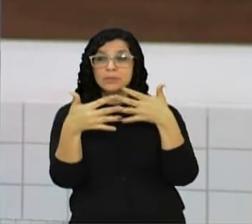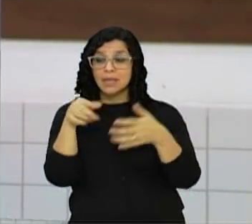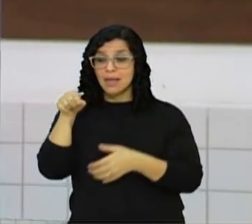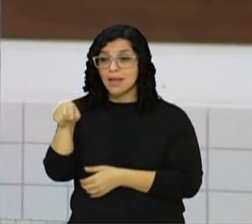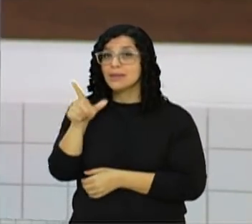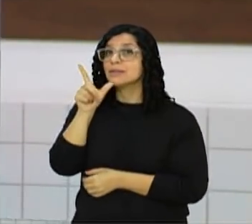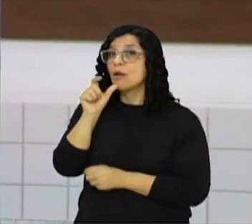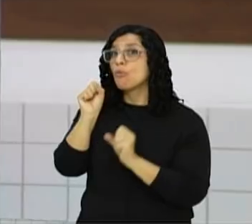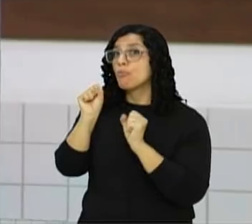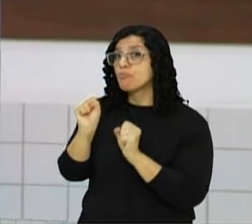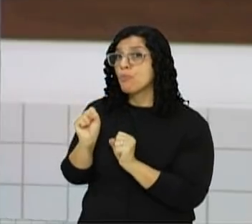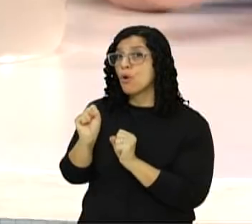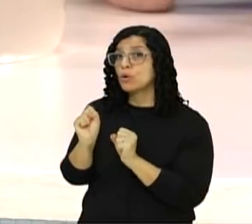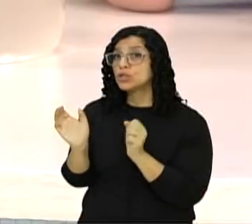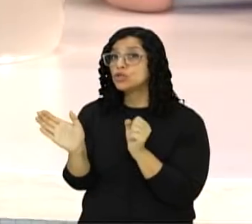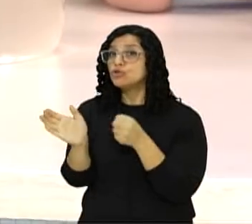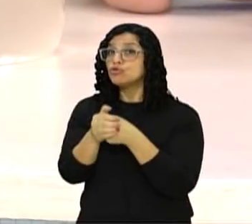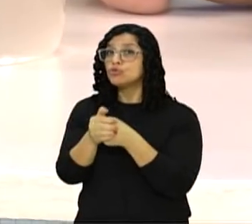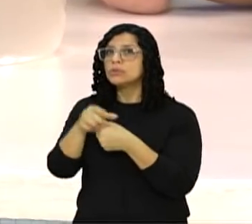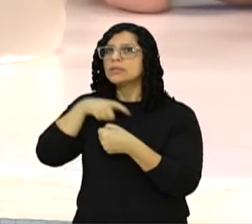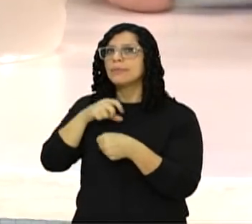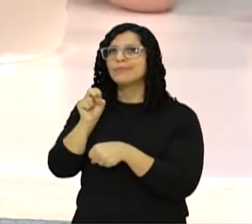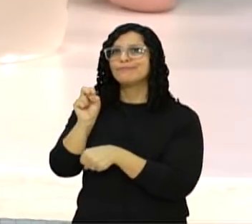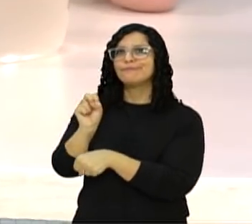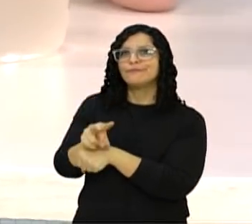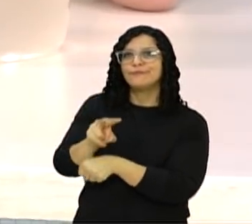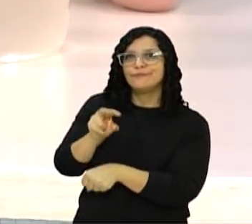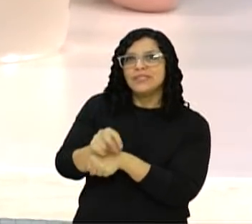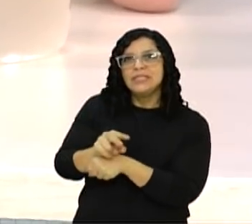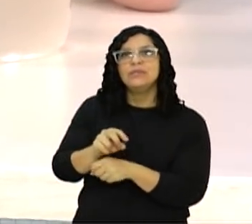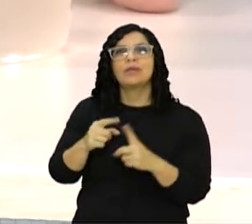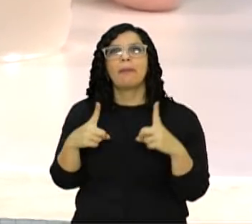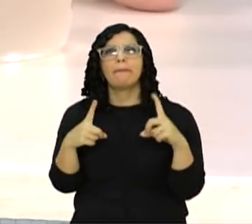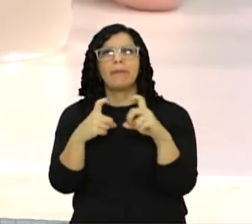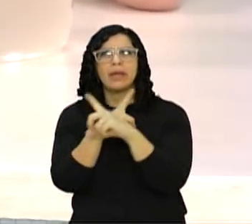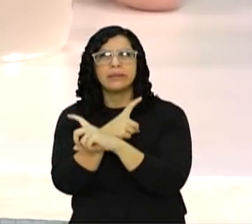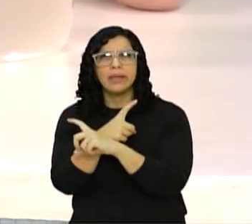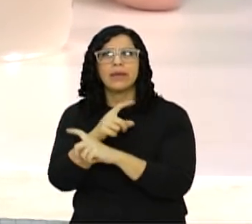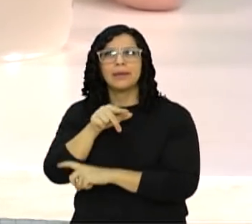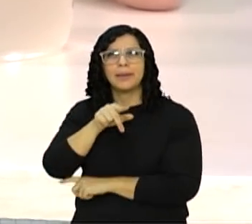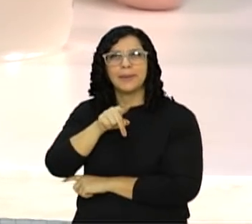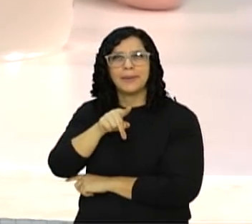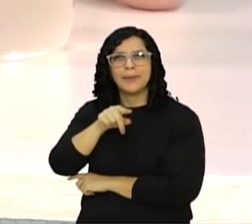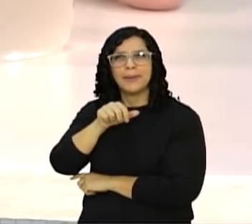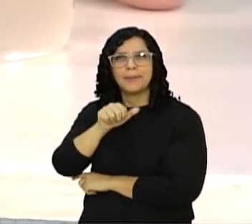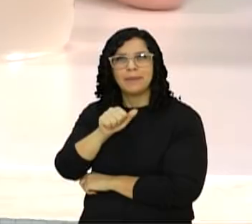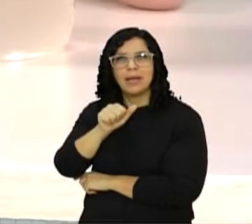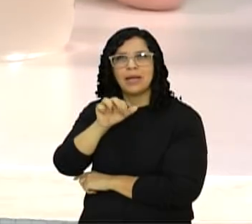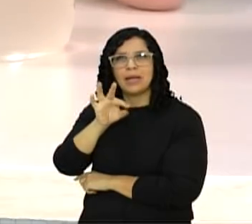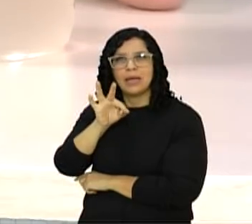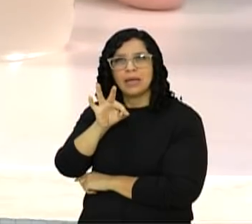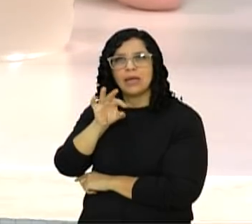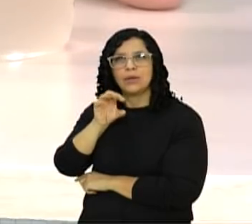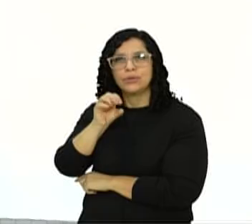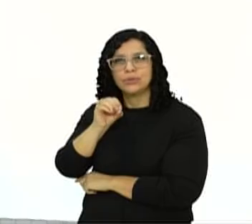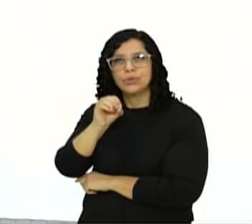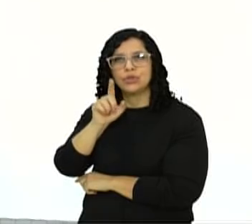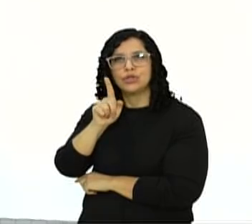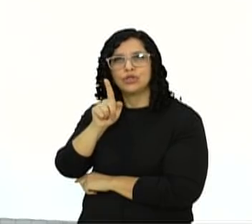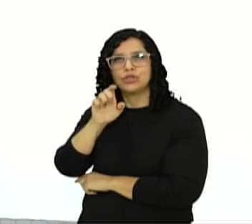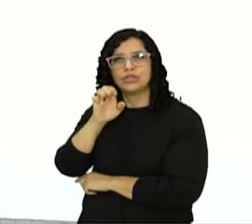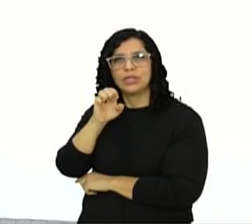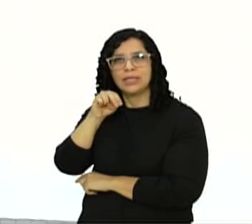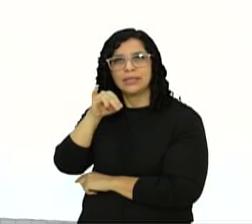ela pode conter agentes patogênicos. Então, aquela afirmação da frase, que esta água aqui,